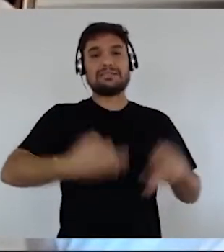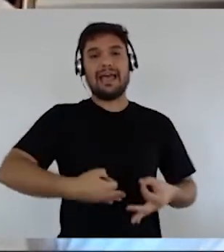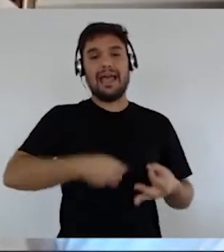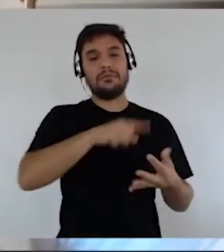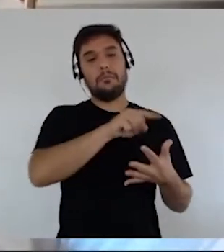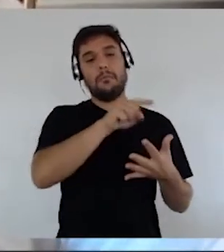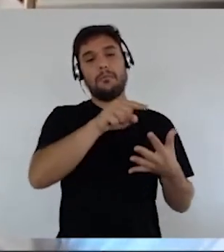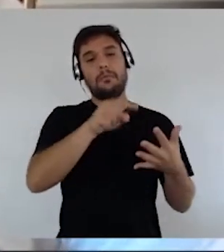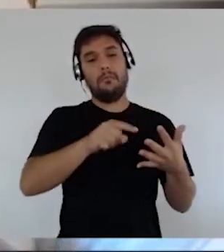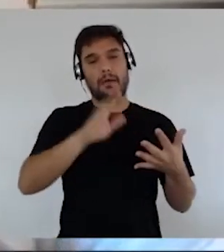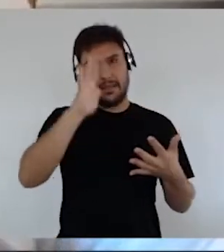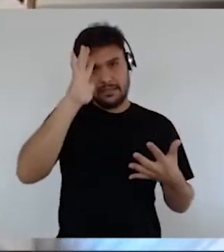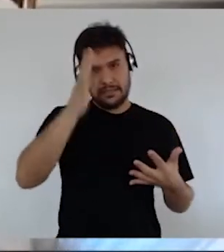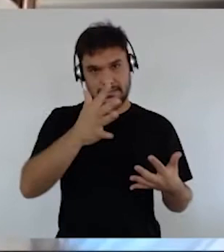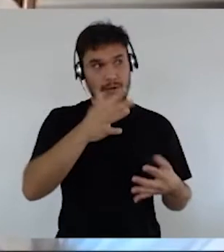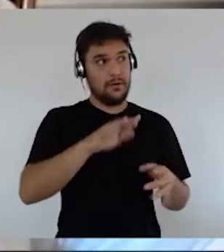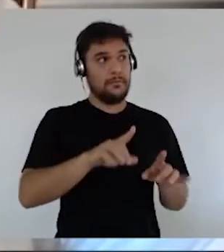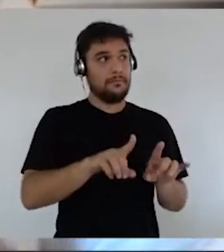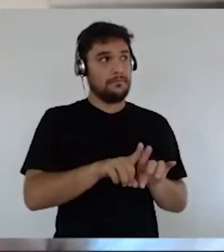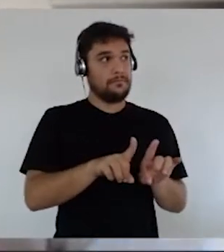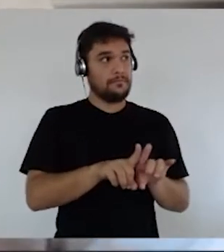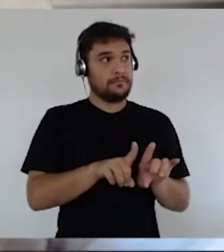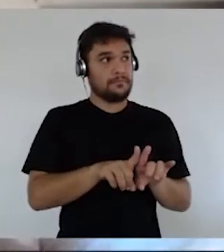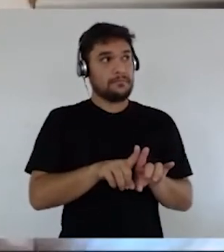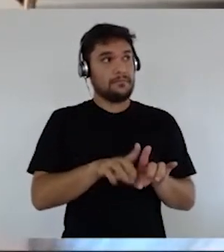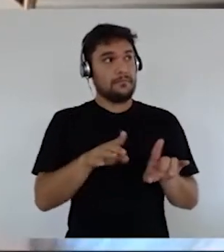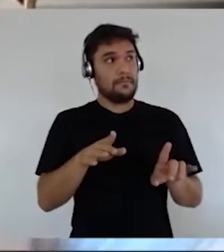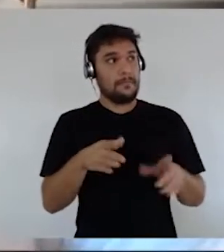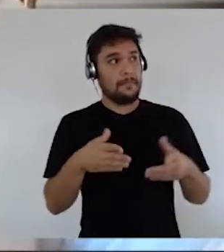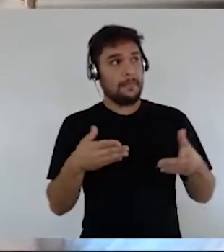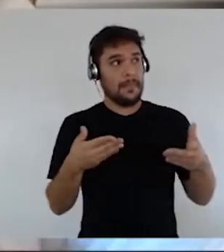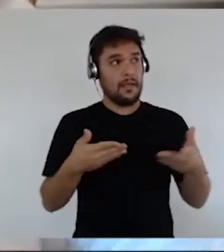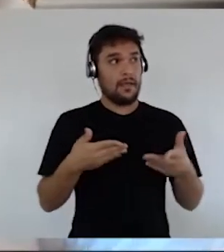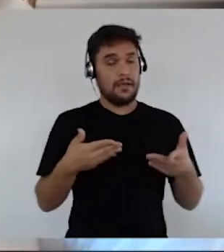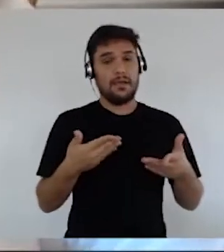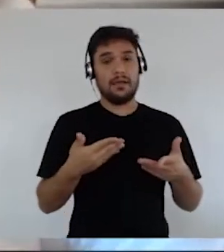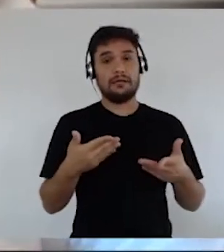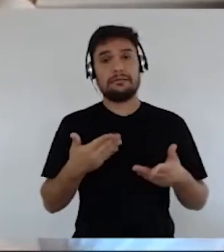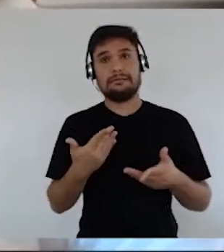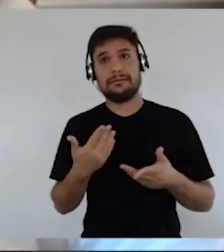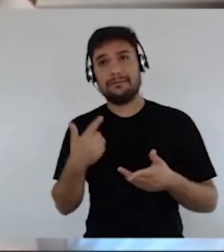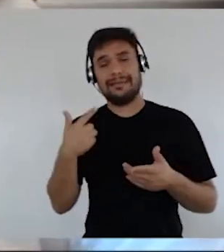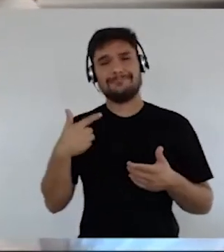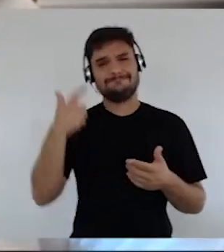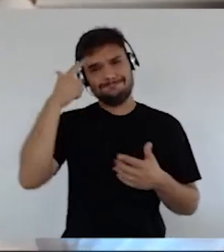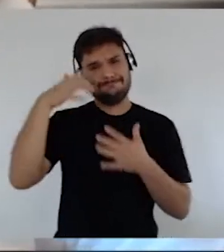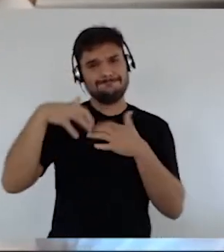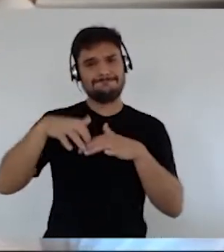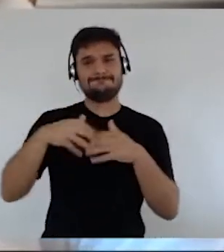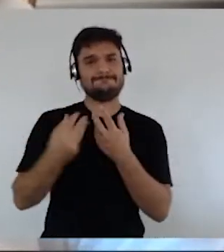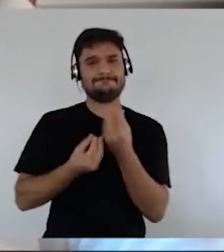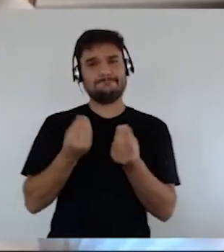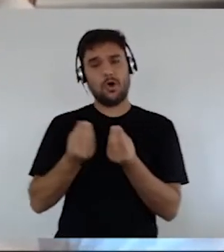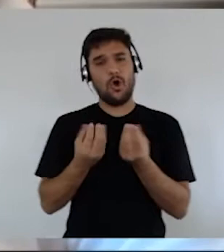decisões. E intriga-me, e eu agora já como estudiosa, intriga-me saber como é que